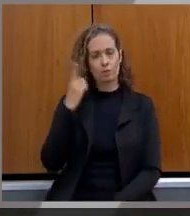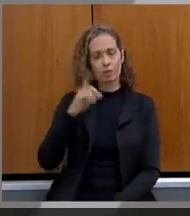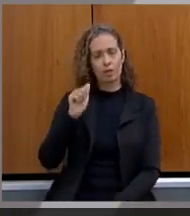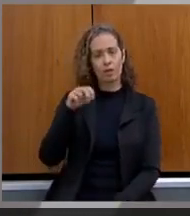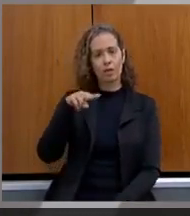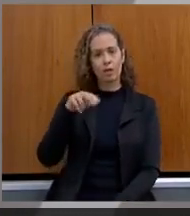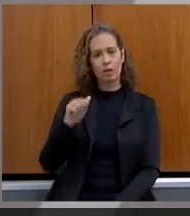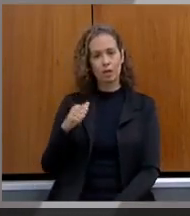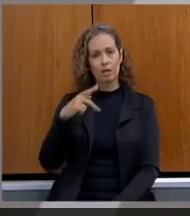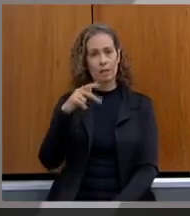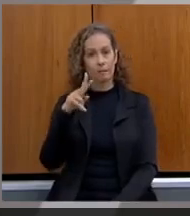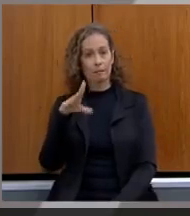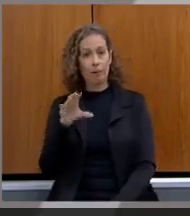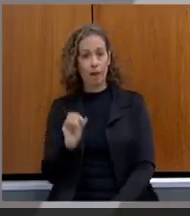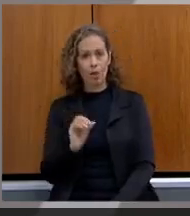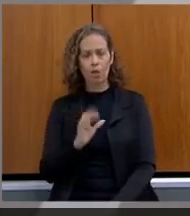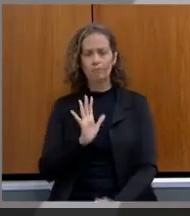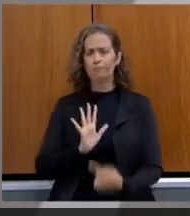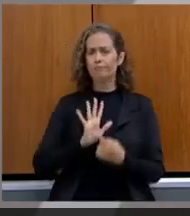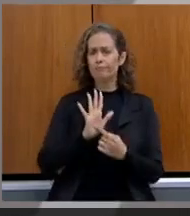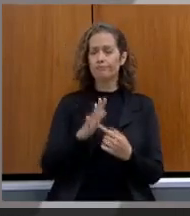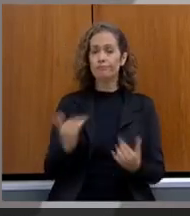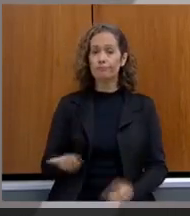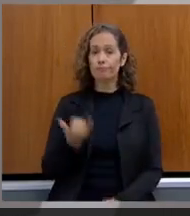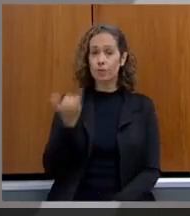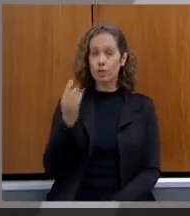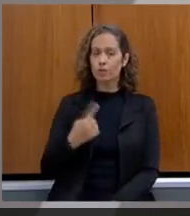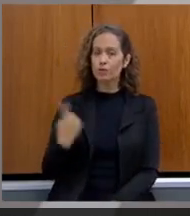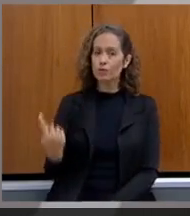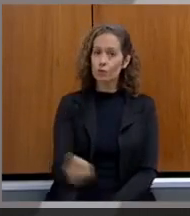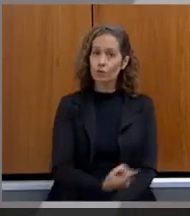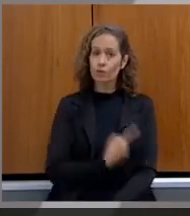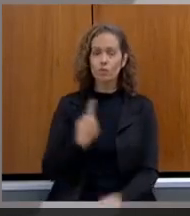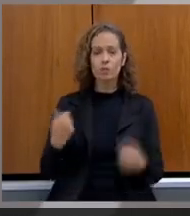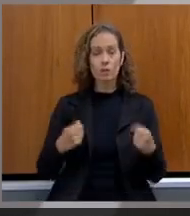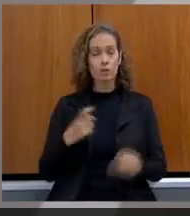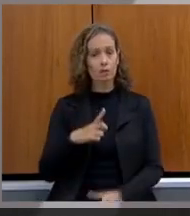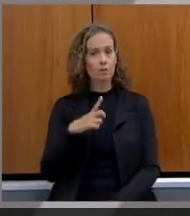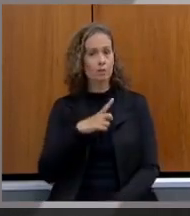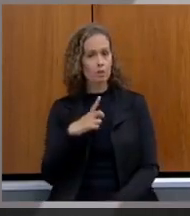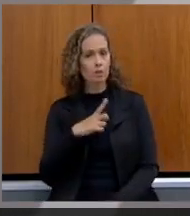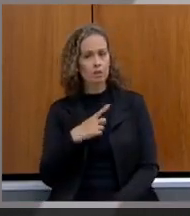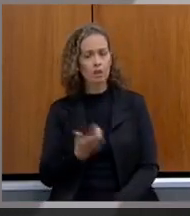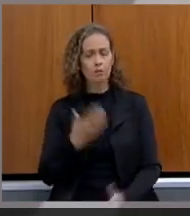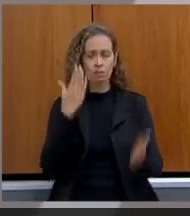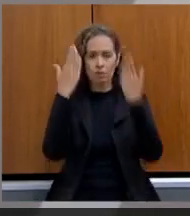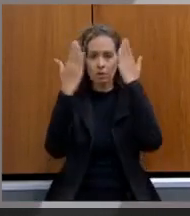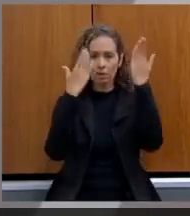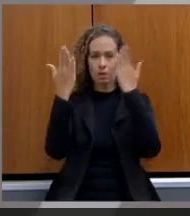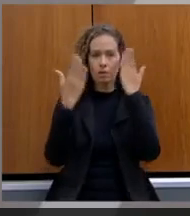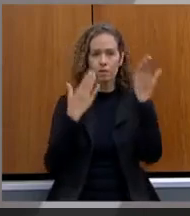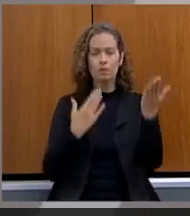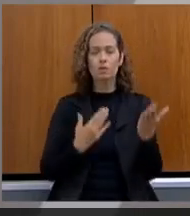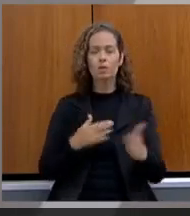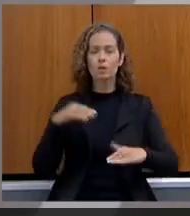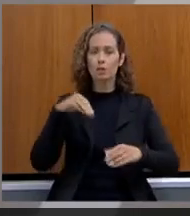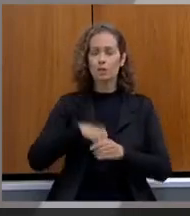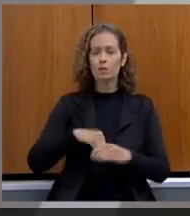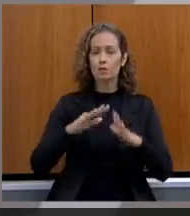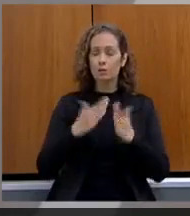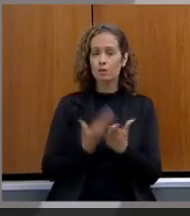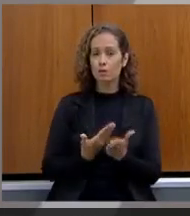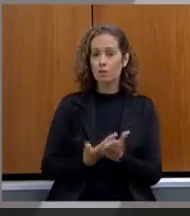importante Realmente nós precisamos ter assistente psicólogos nas nossas escolas e a